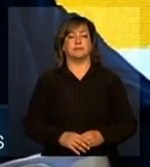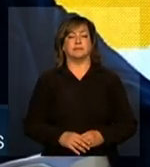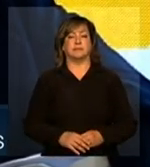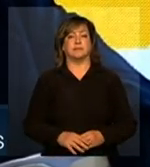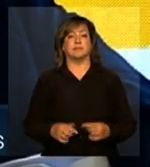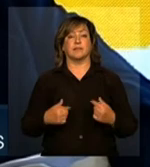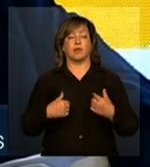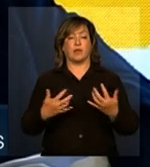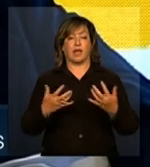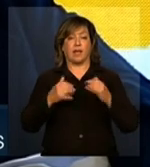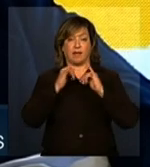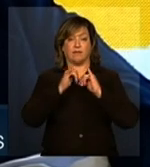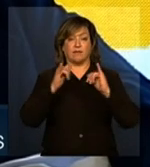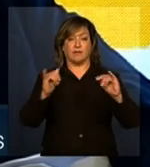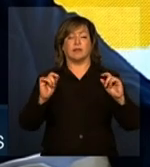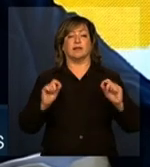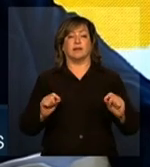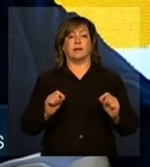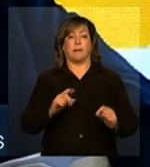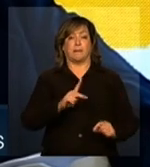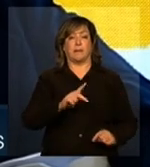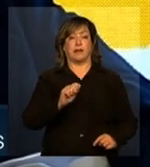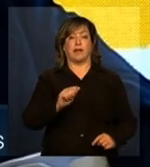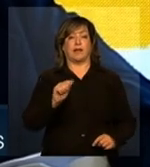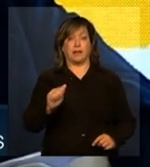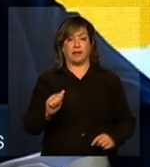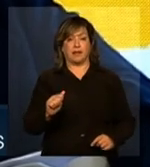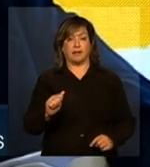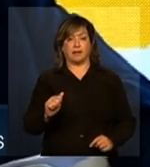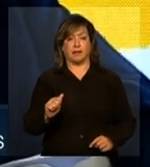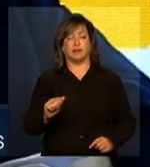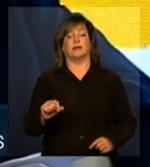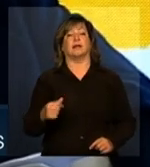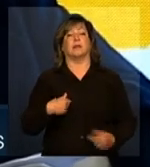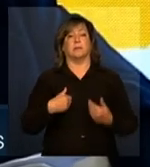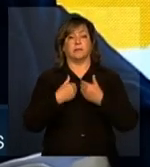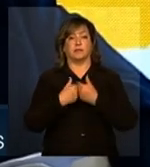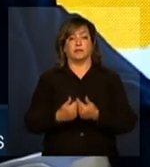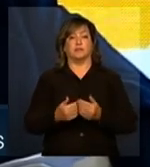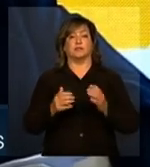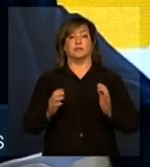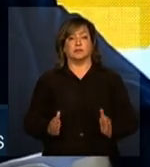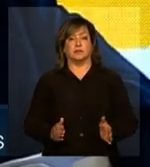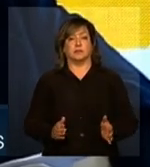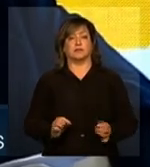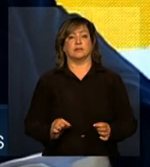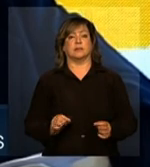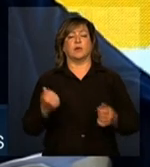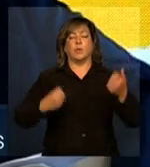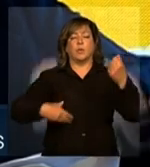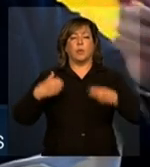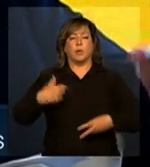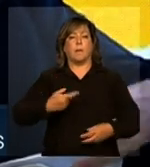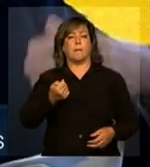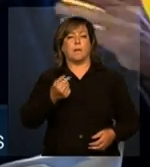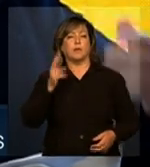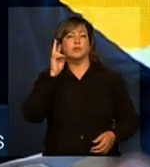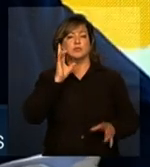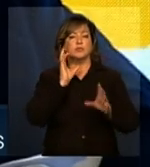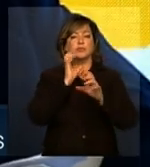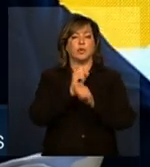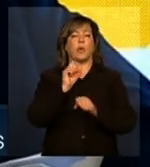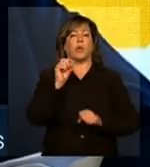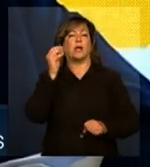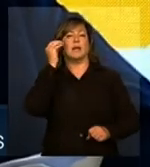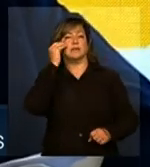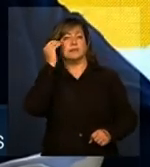Eu queria dizer que o PAA, e me foi pedido que contasse um pouco a história do que assistimos, do